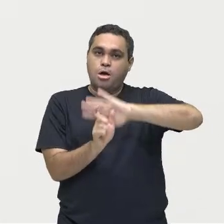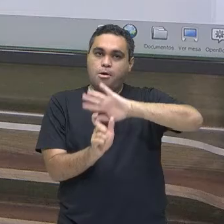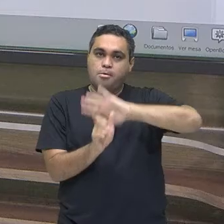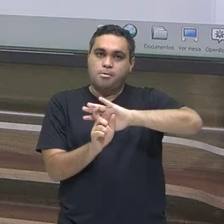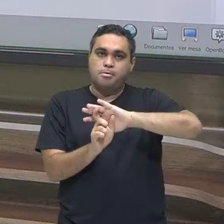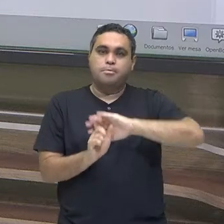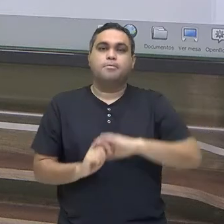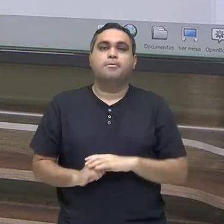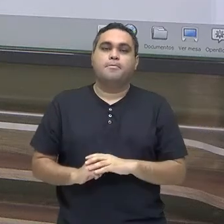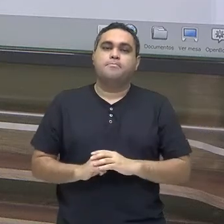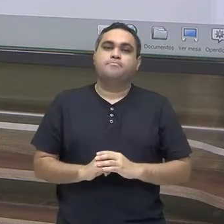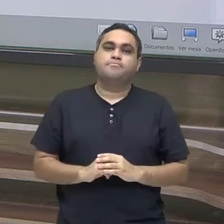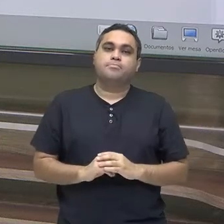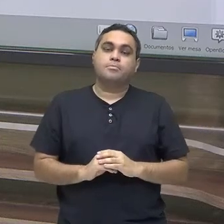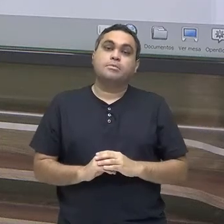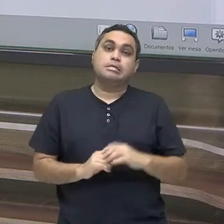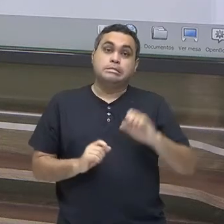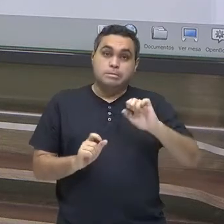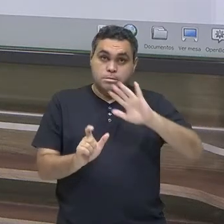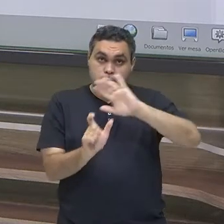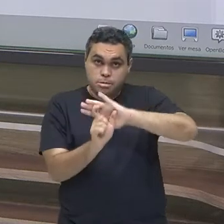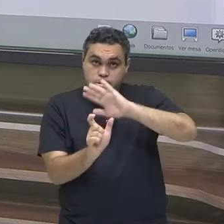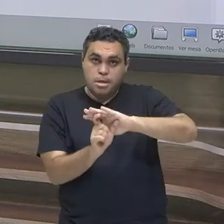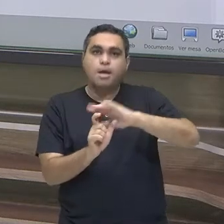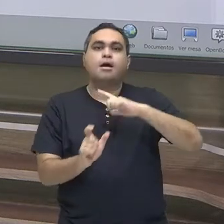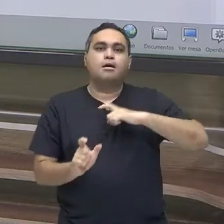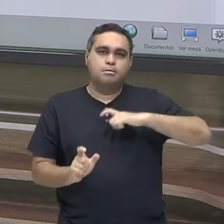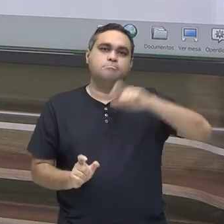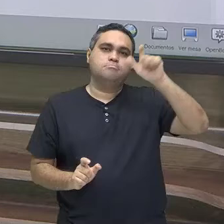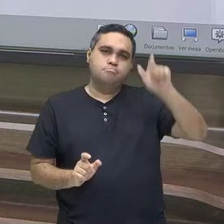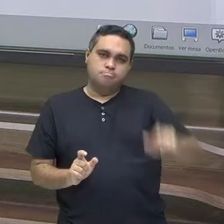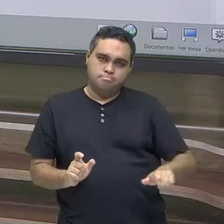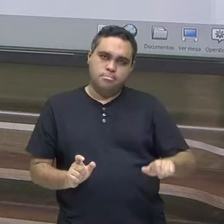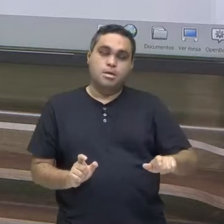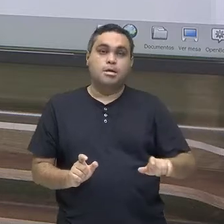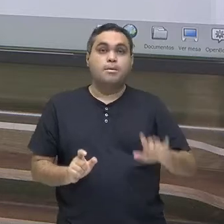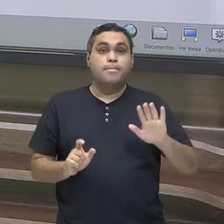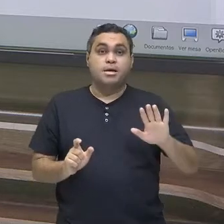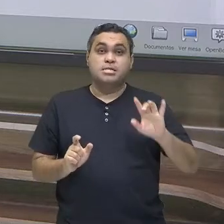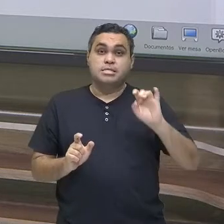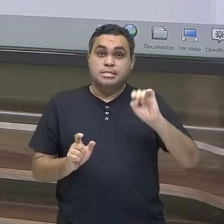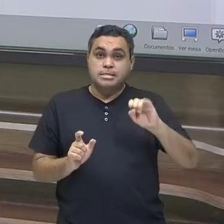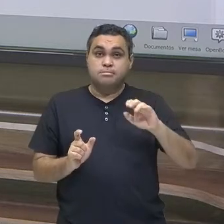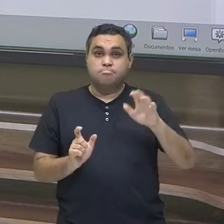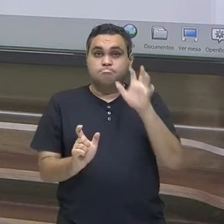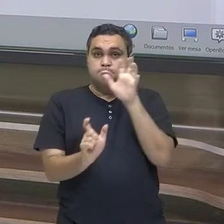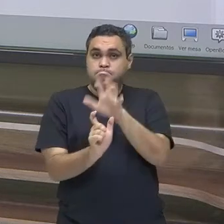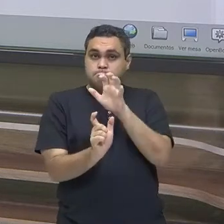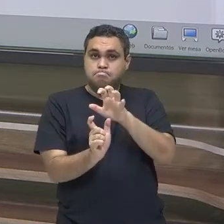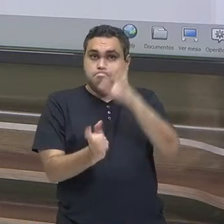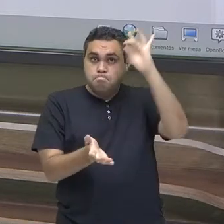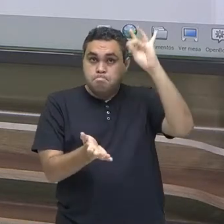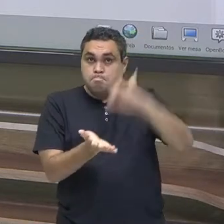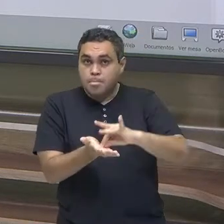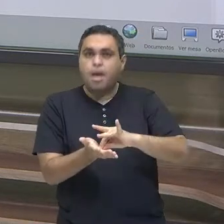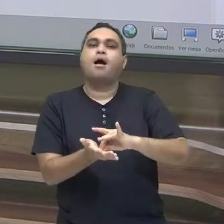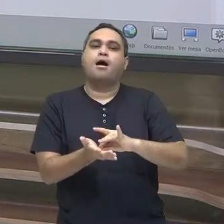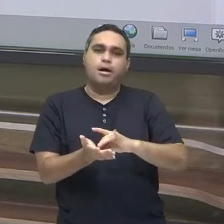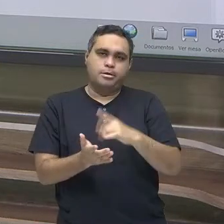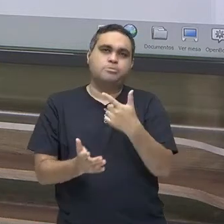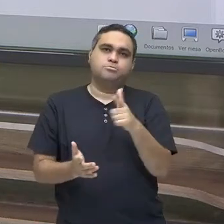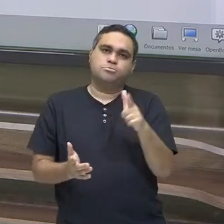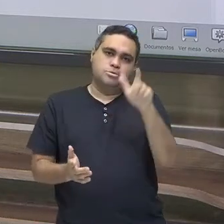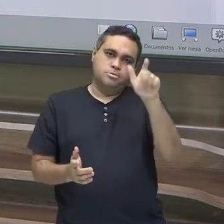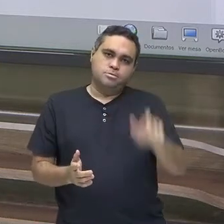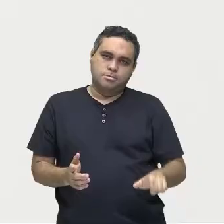possui sujeito. Só quando ele está no sentido literal, real, é que não possui sujeito. Portanto, ninguém é o sujeito dessa